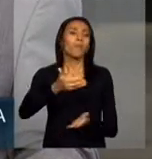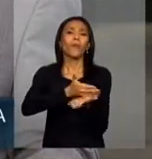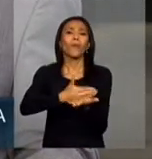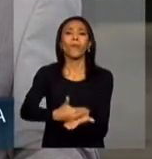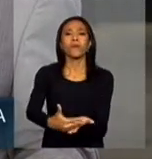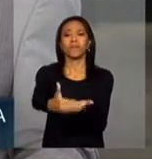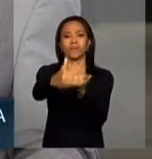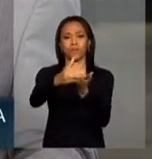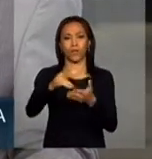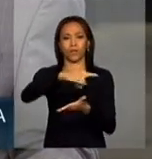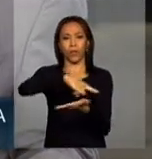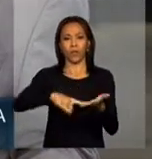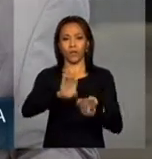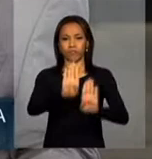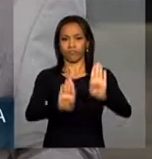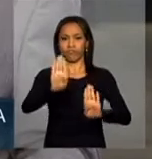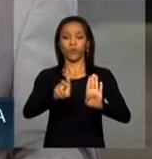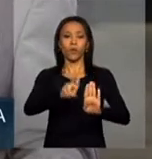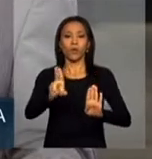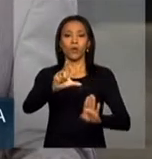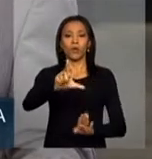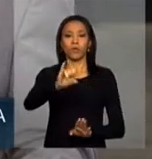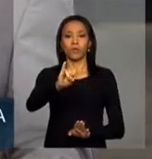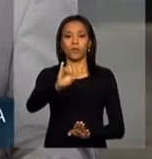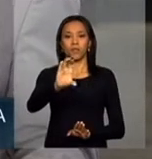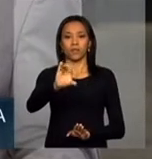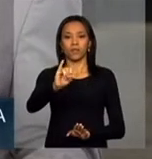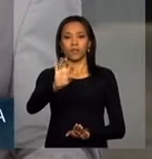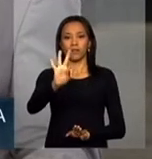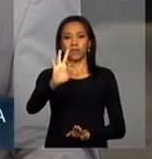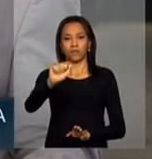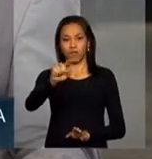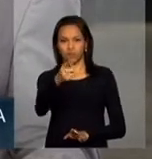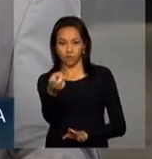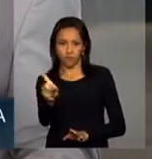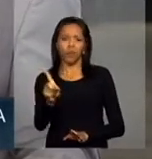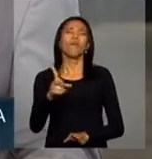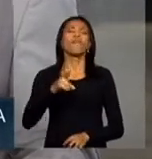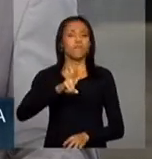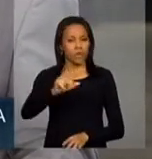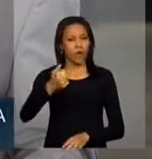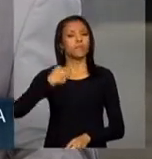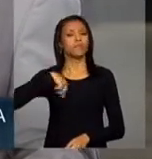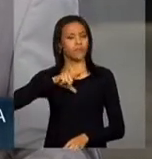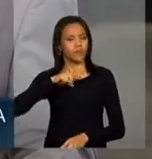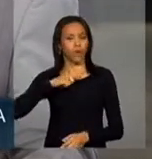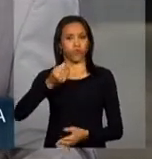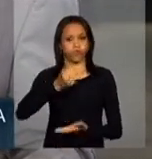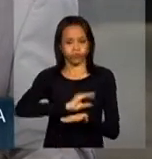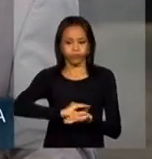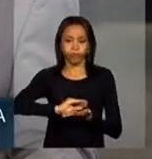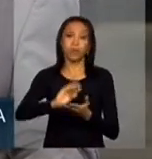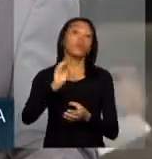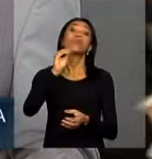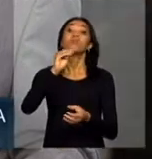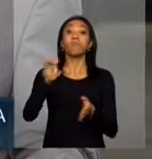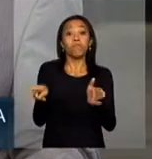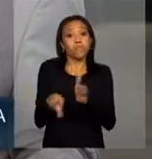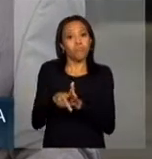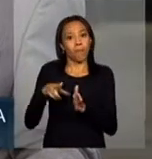terminais. Com certeza, nós vamos ter grandes investimentos privados dentro do Porto de